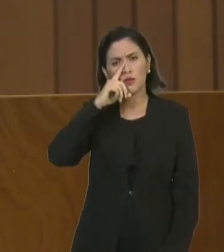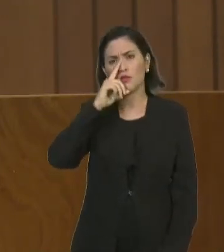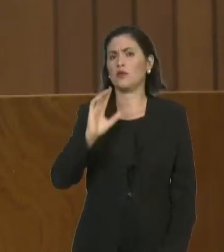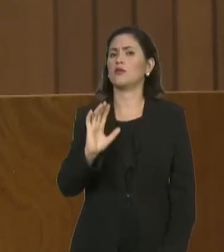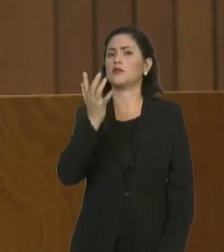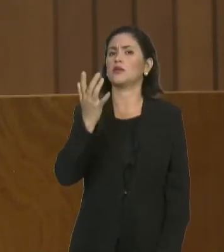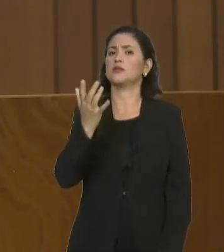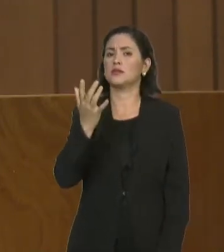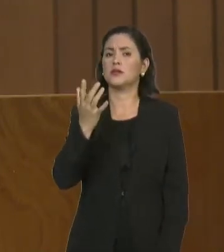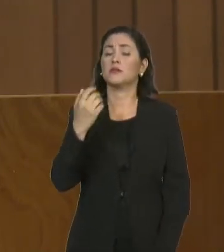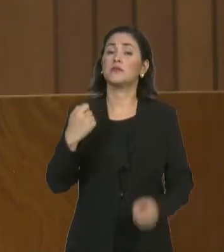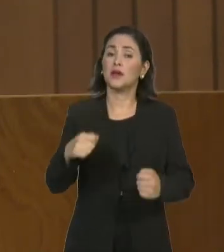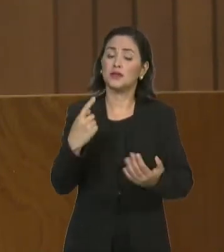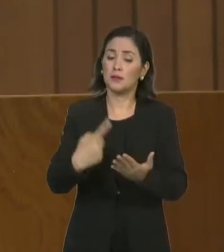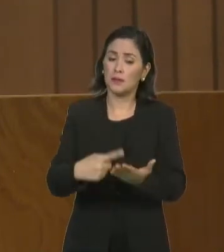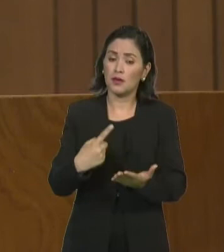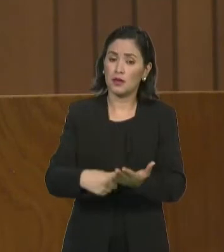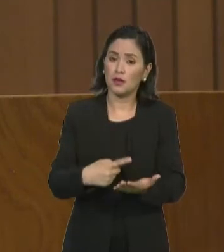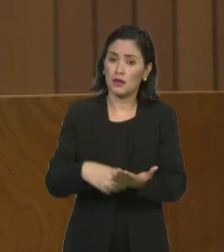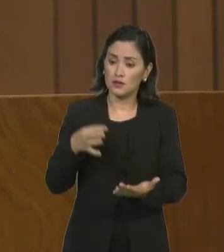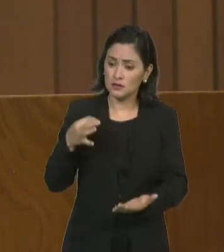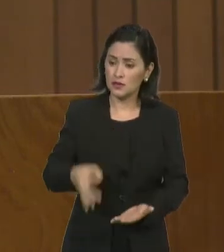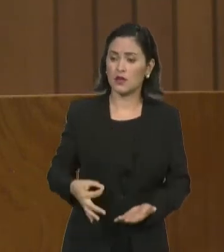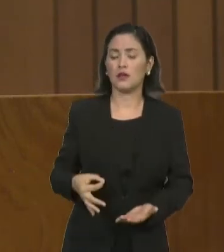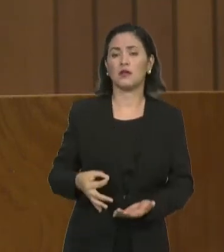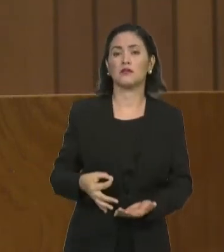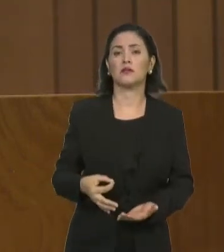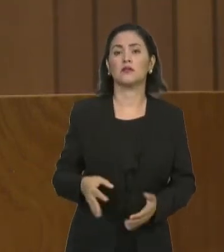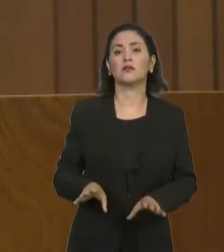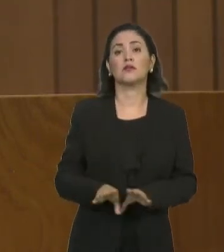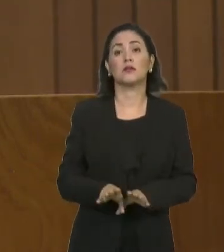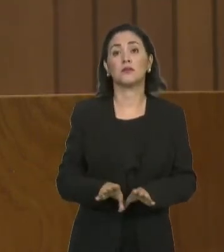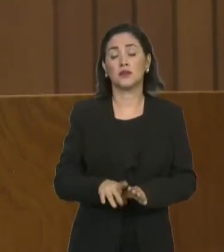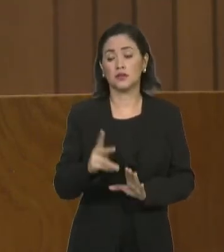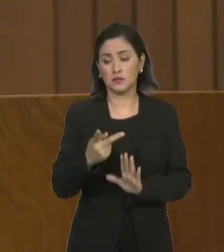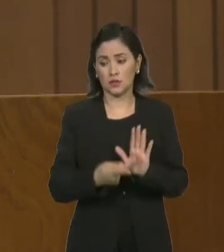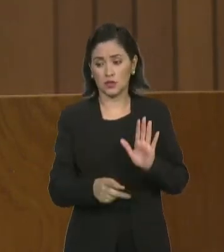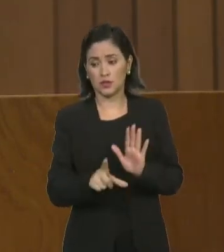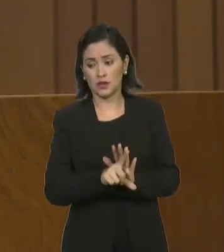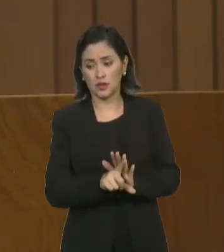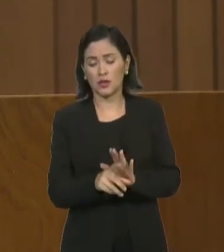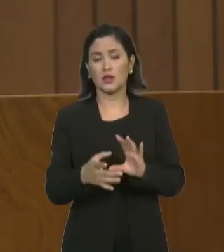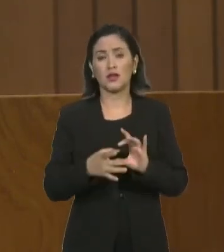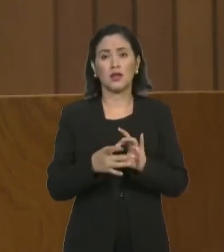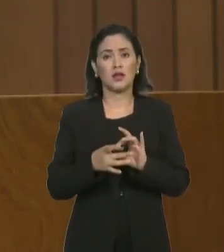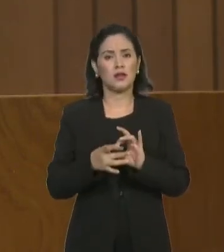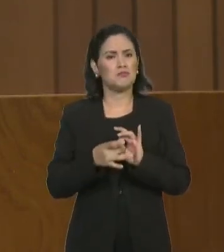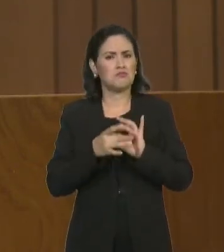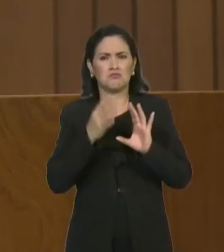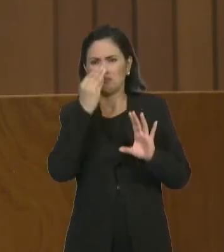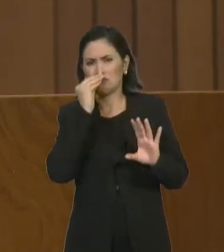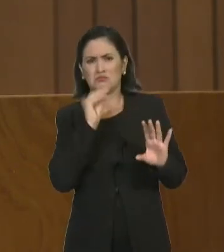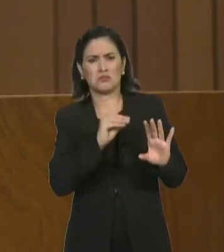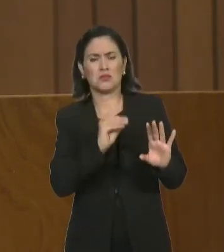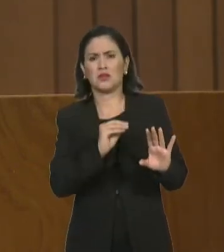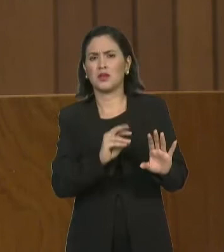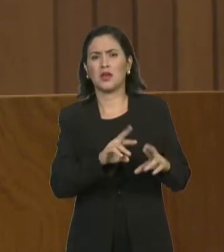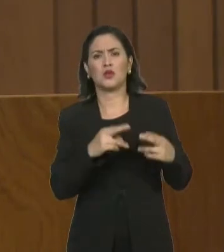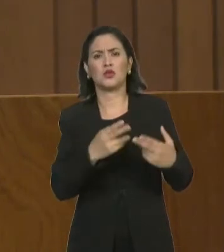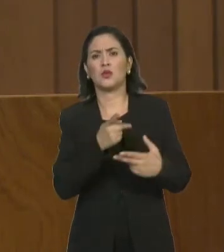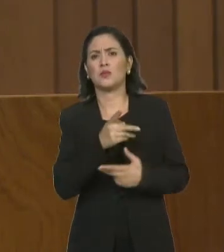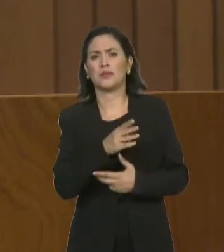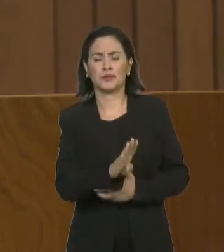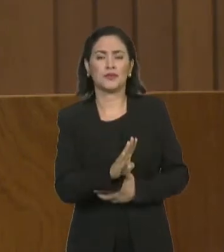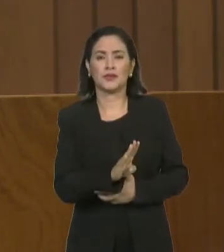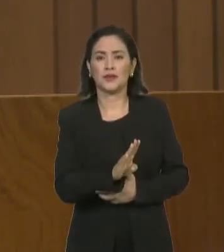licenciamento ele torna dispensável a obrigatoriedade de audiências públicas contrariando e violando o princípio